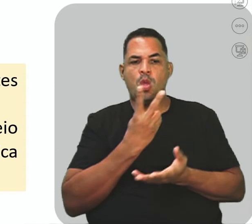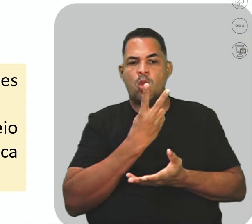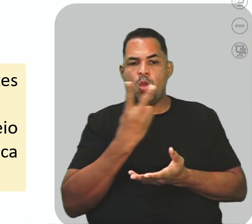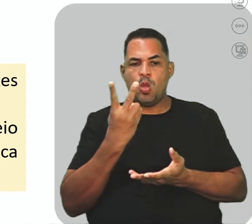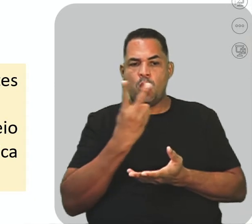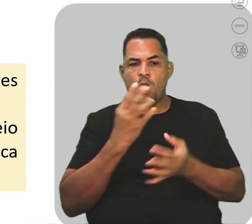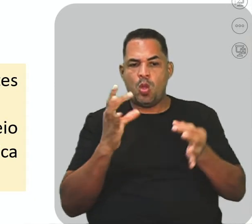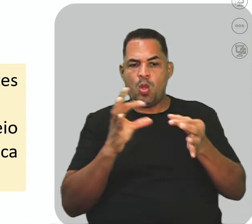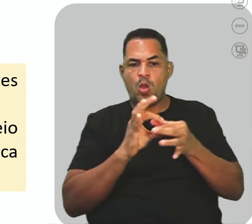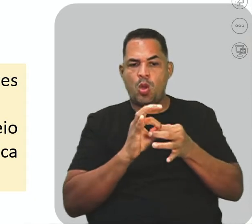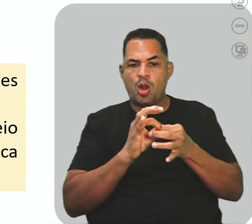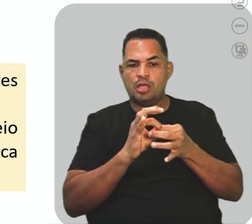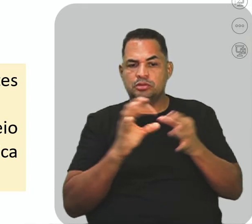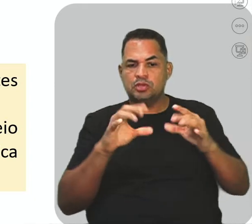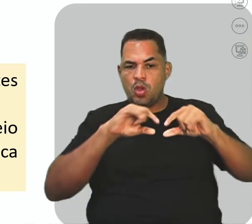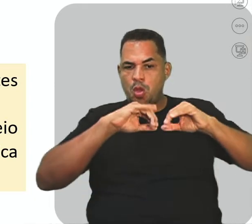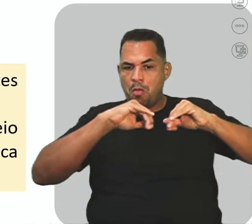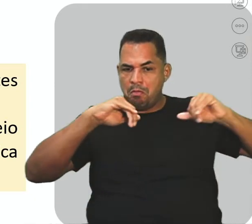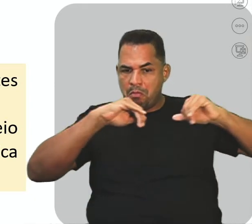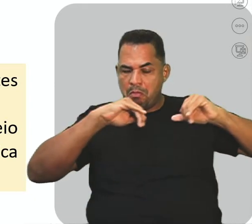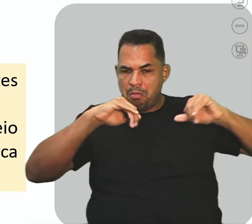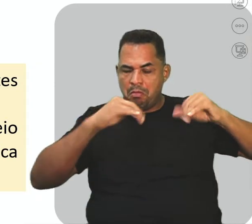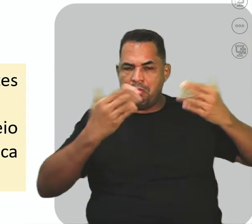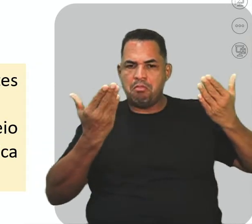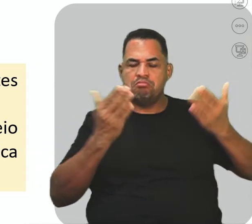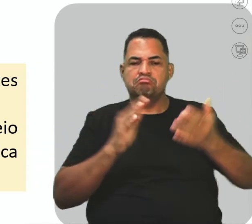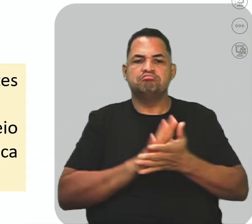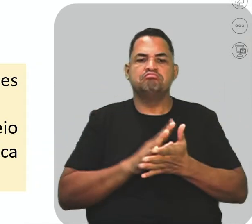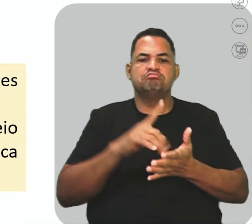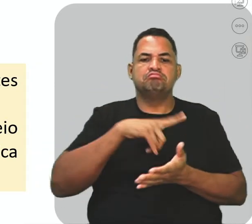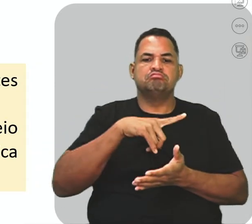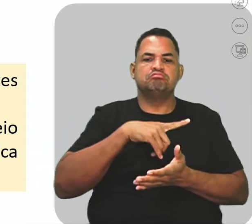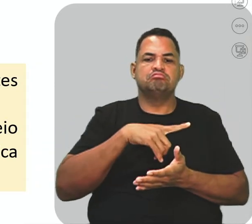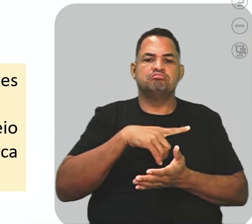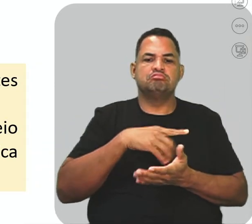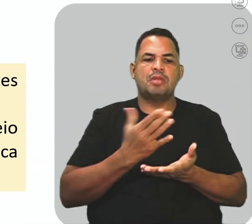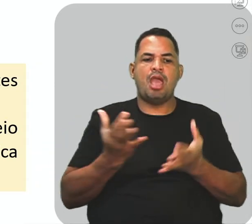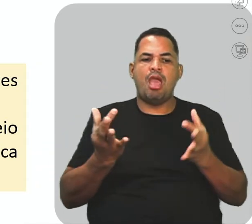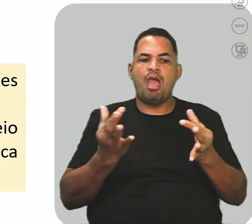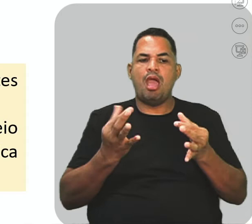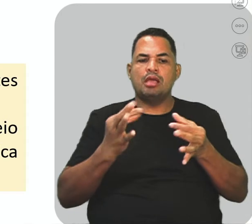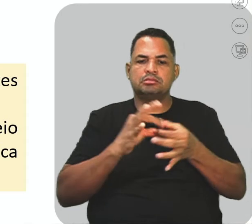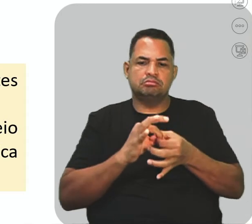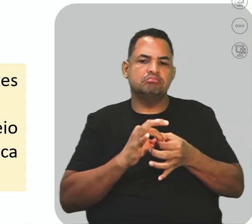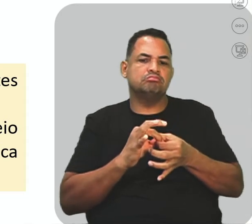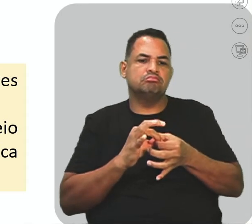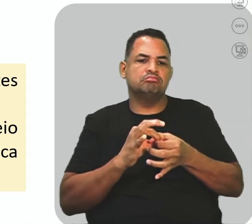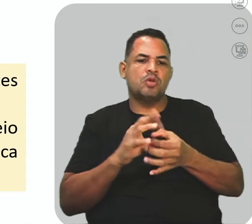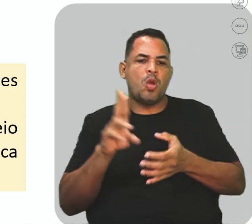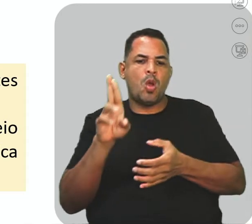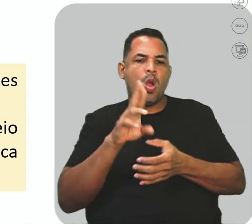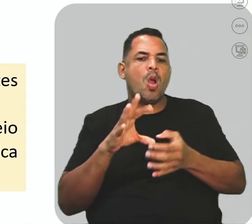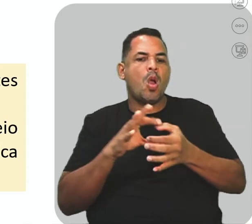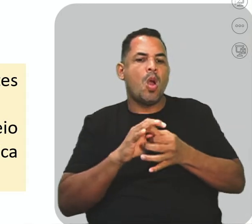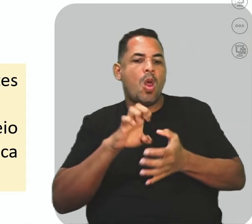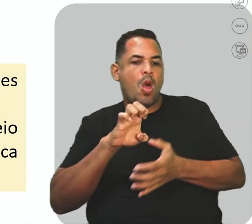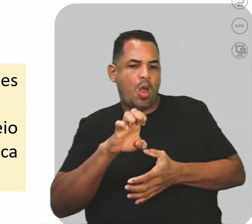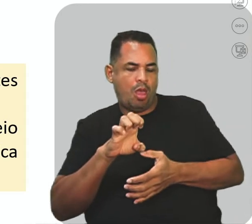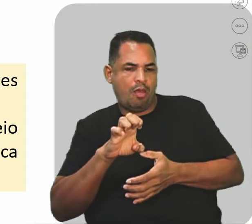entre si, né? Observa-se que, apesar de terem sentido ligados por meio da conjunção